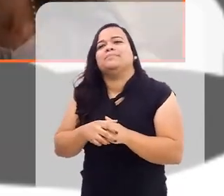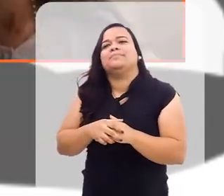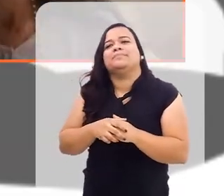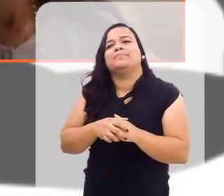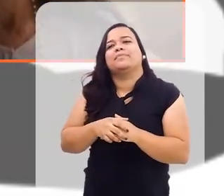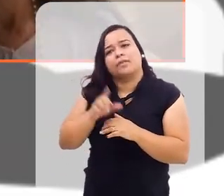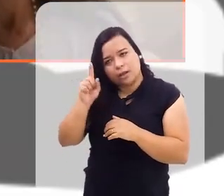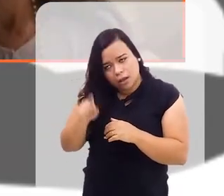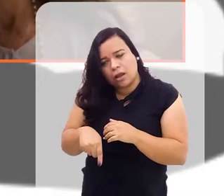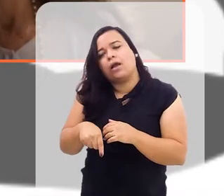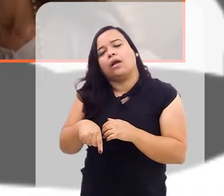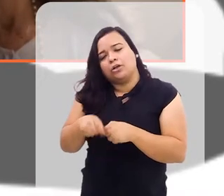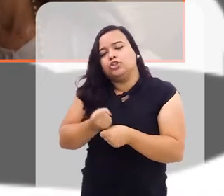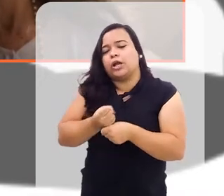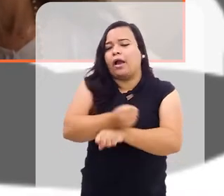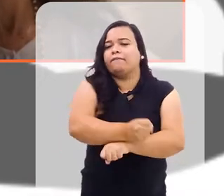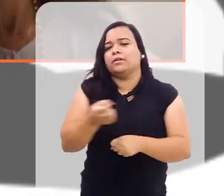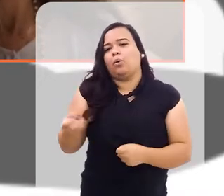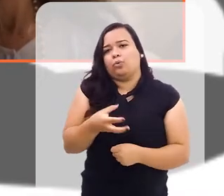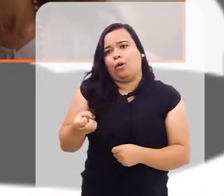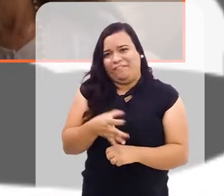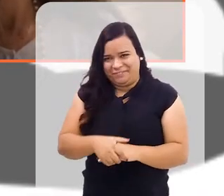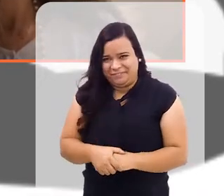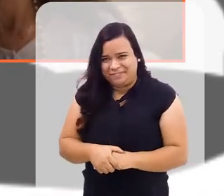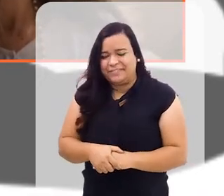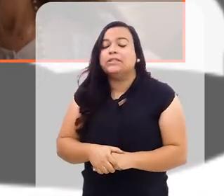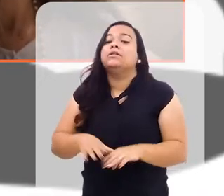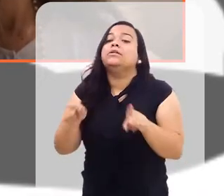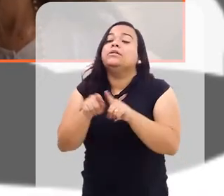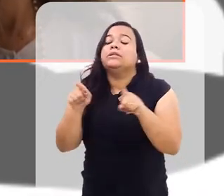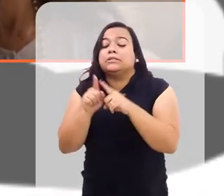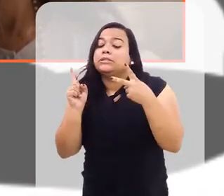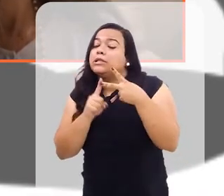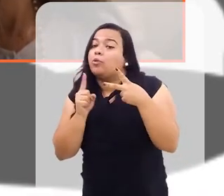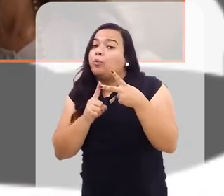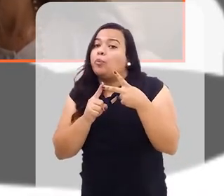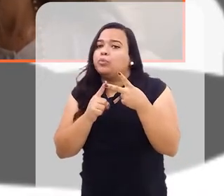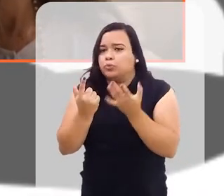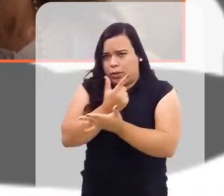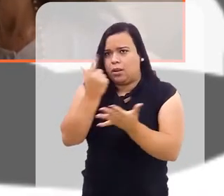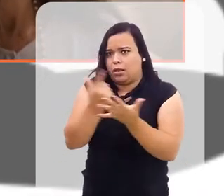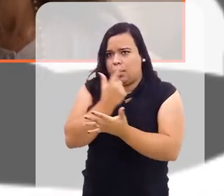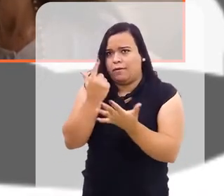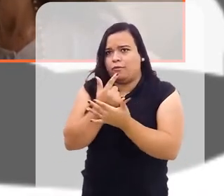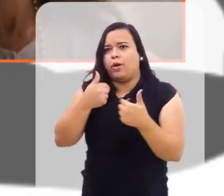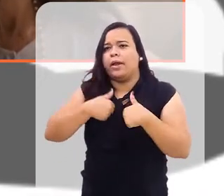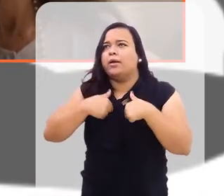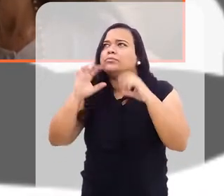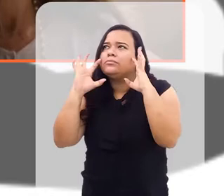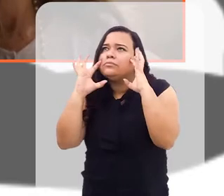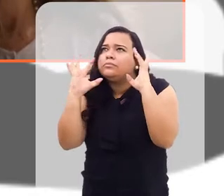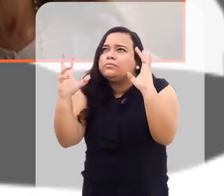ser a escravidão moderna. No segundo livro já foi uma coisa que eu já vivenciei um pouco